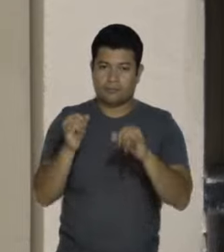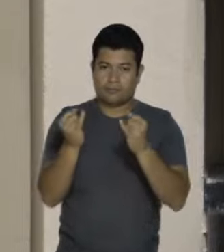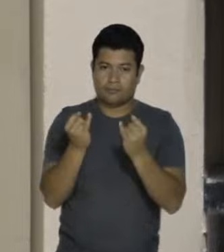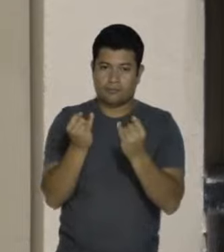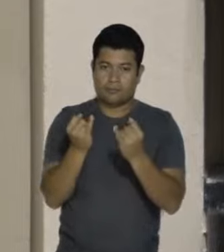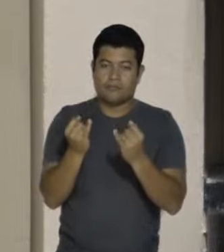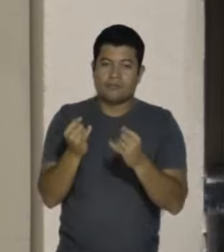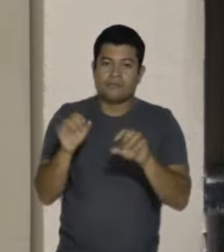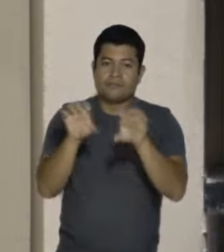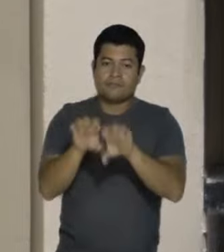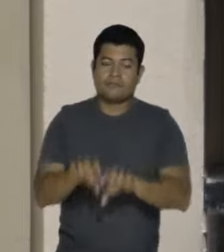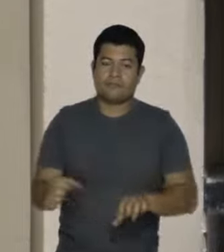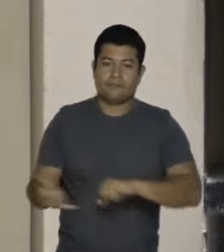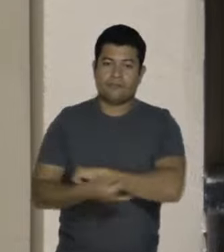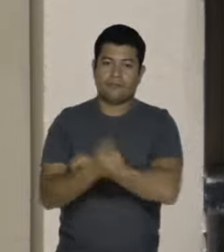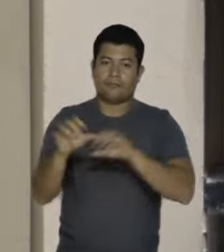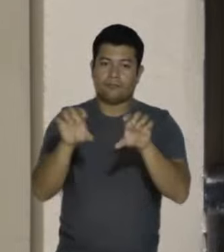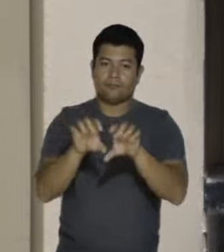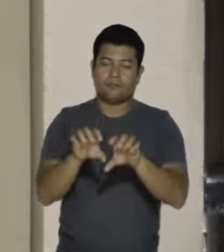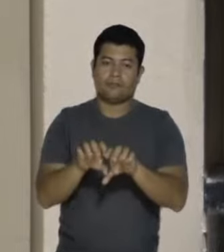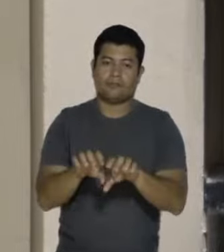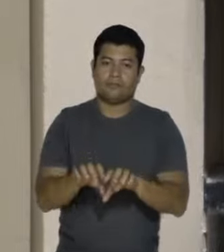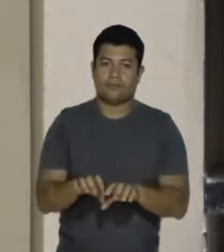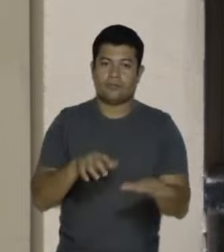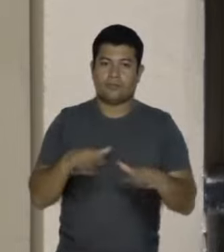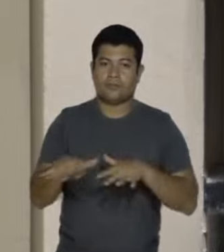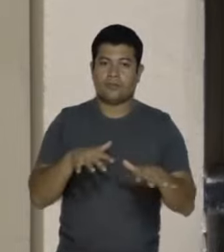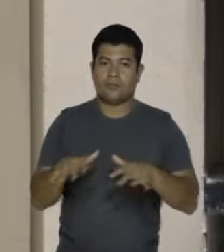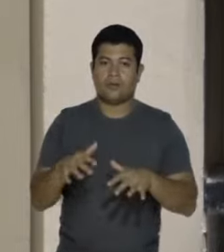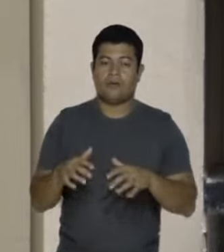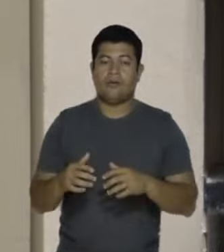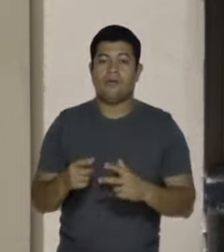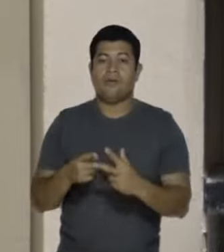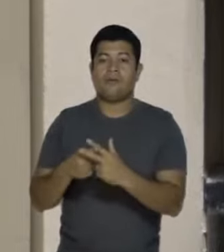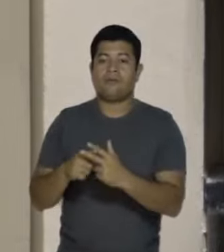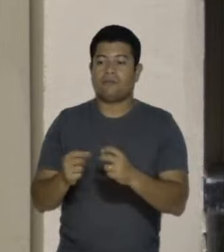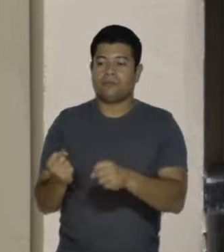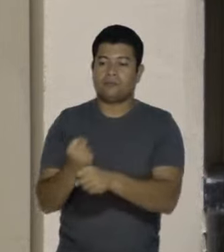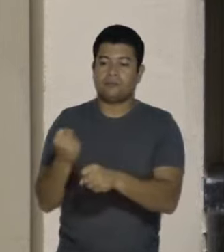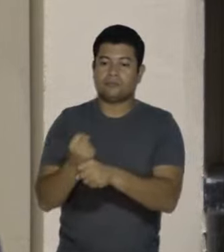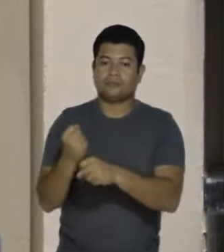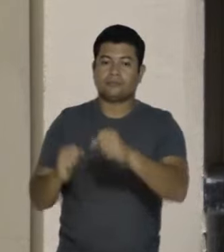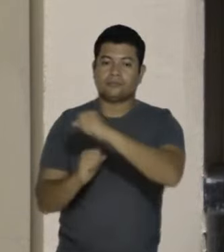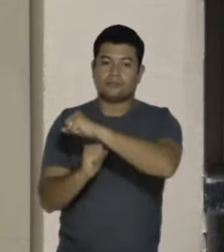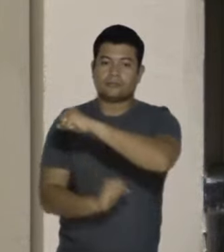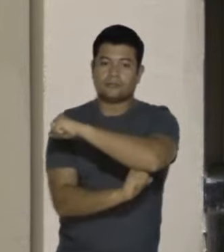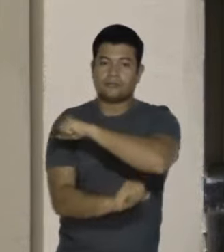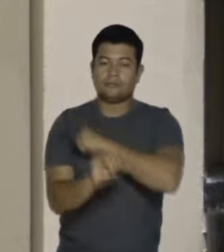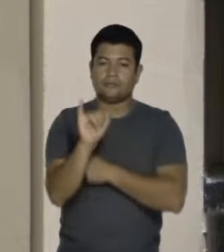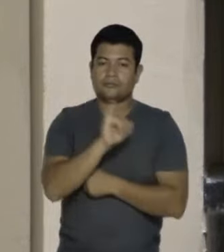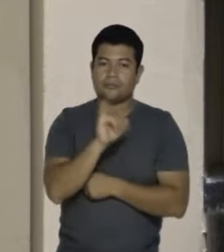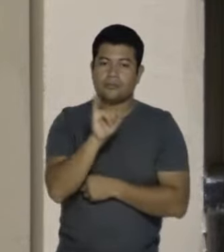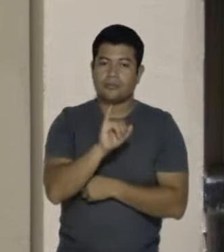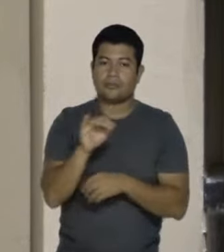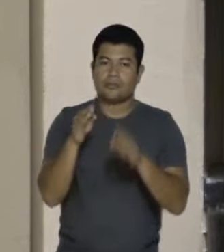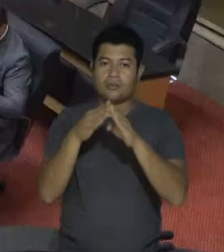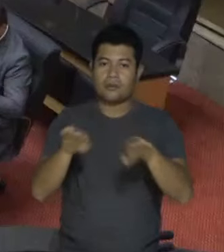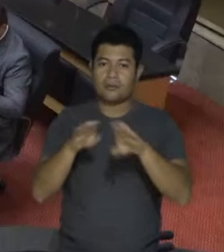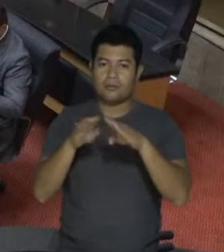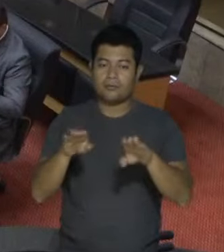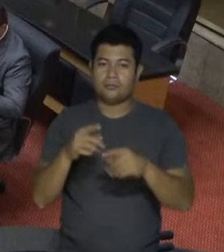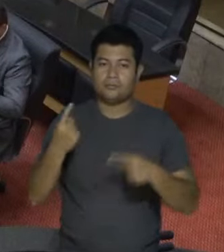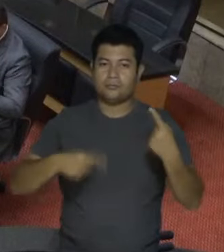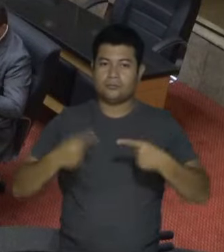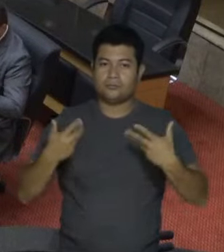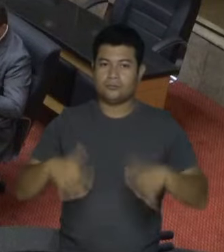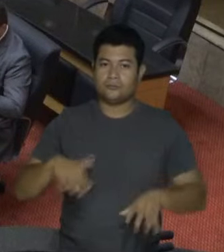andamento da obra de construção da ponte da Rua Itajaí em Brusque em discussão não vendo Quem Queira discutir em votação deputados que aprovam